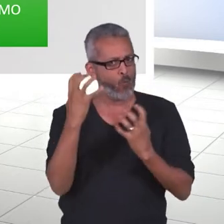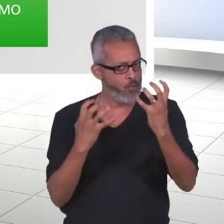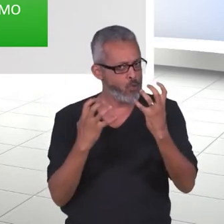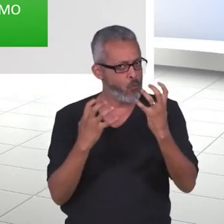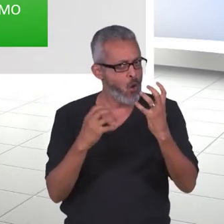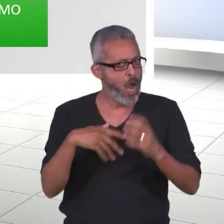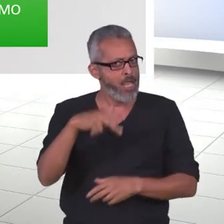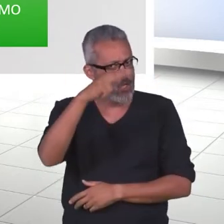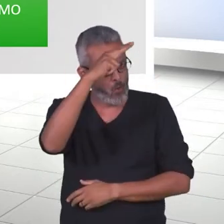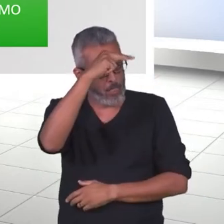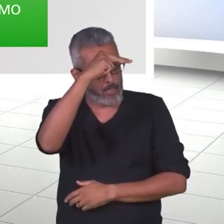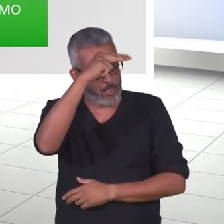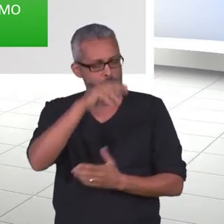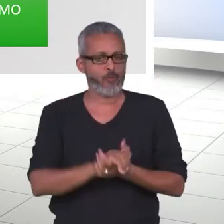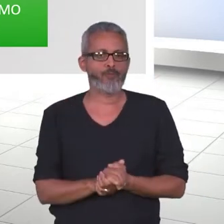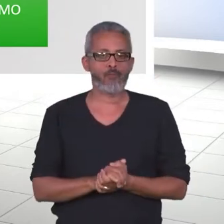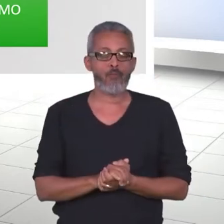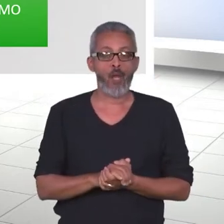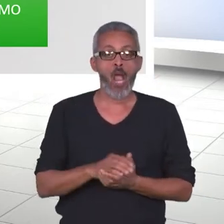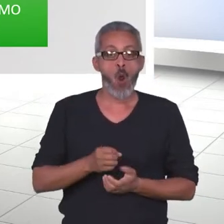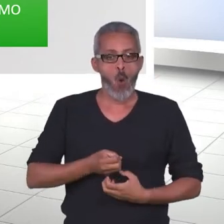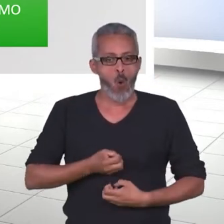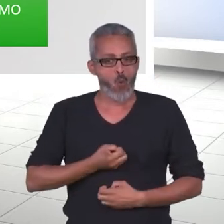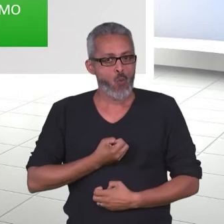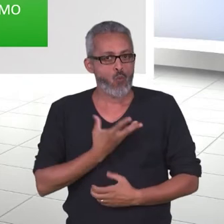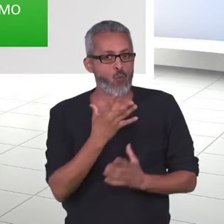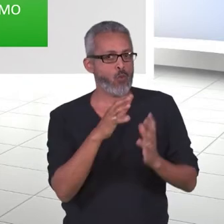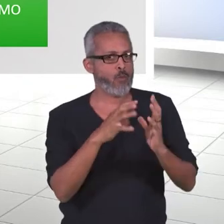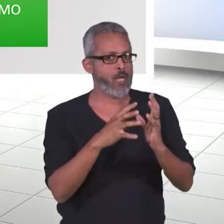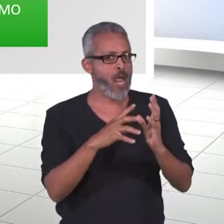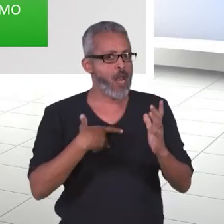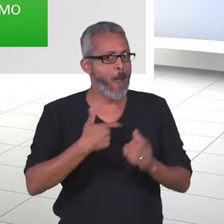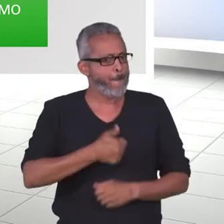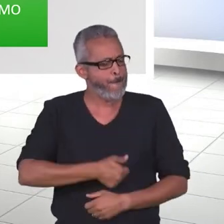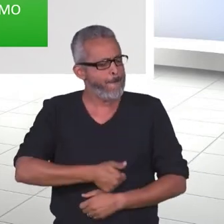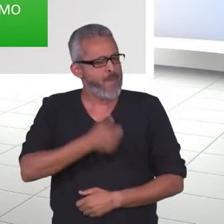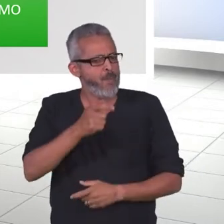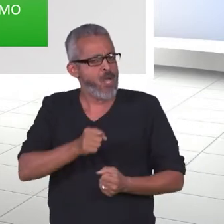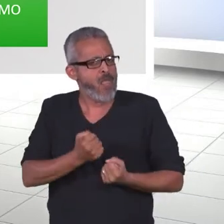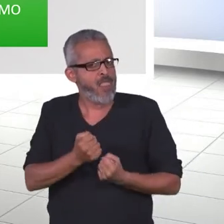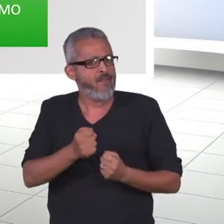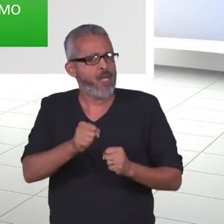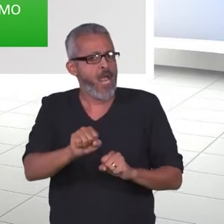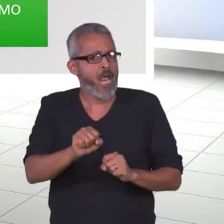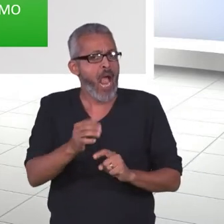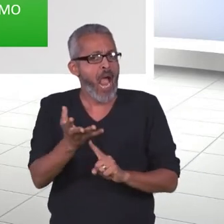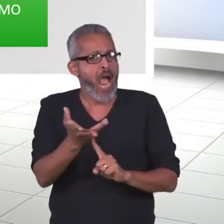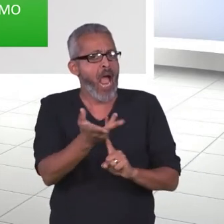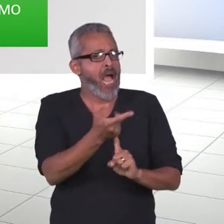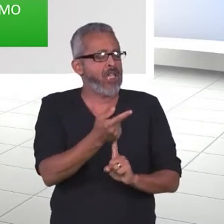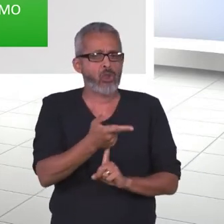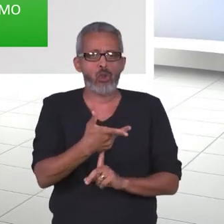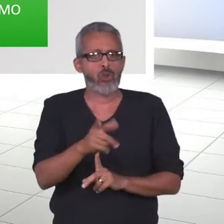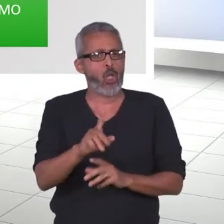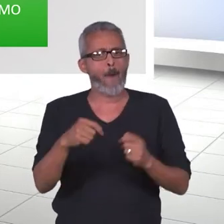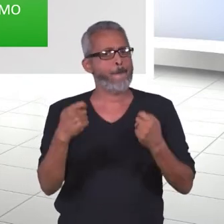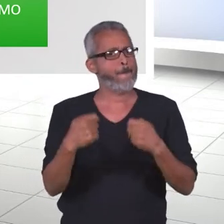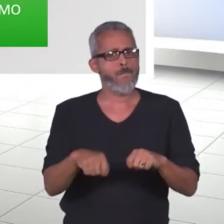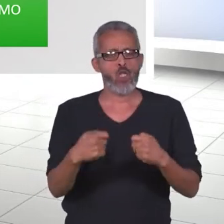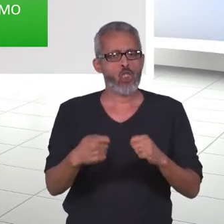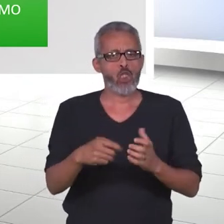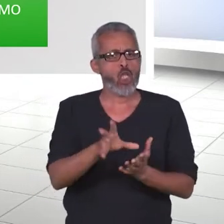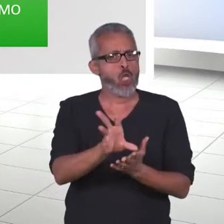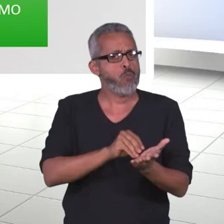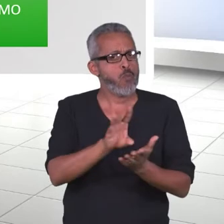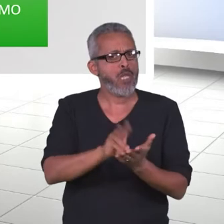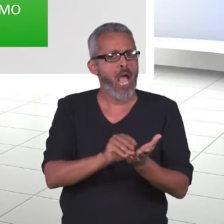o dadaísmo. O expressionismo foi o primeiro a defender que a arte não precisava imitar a realidade vista